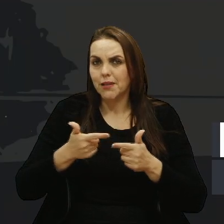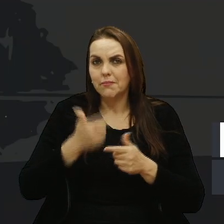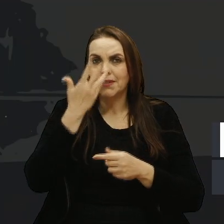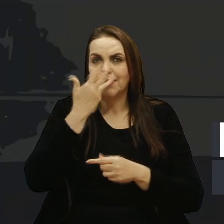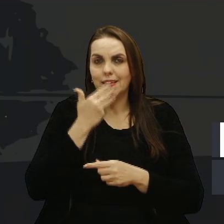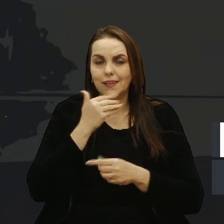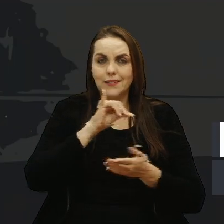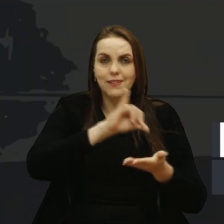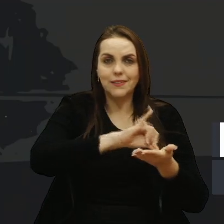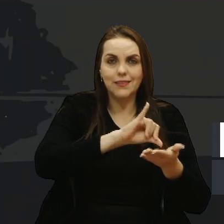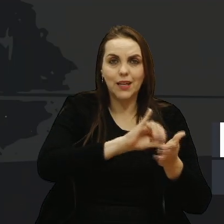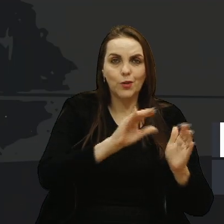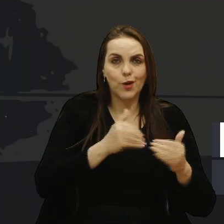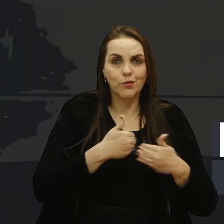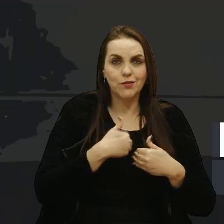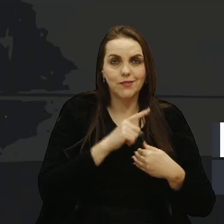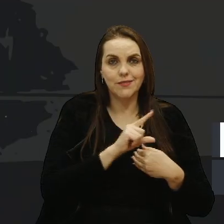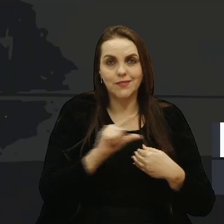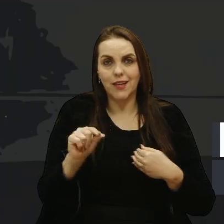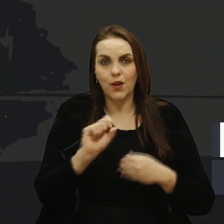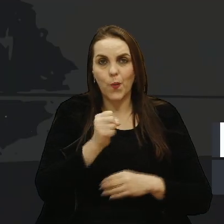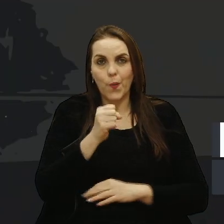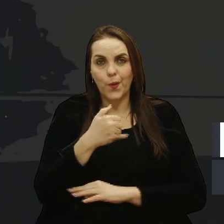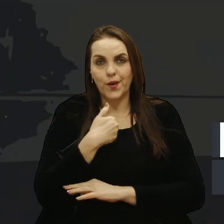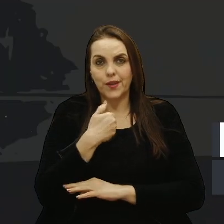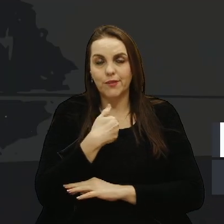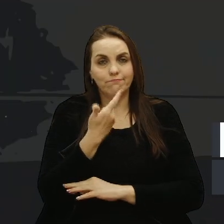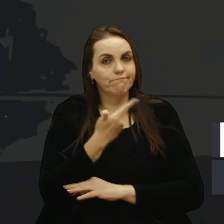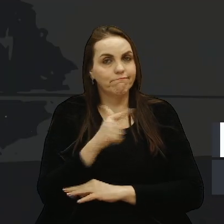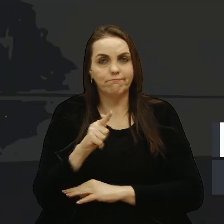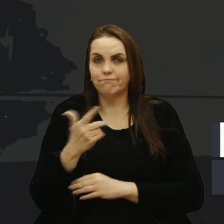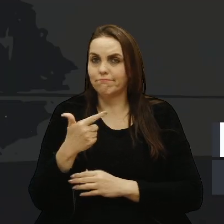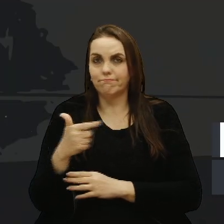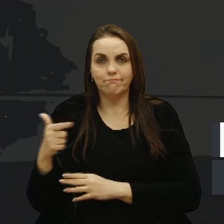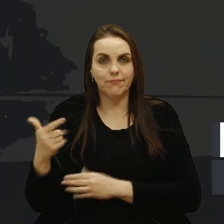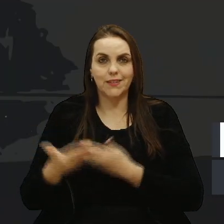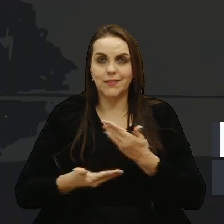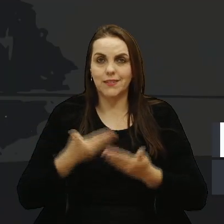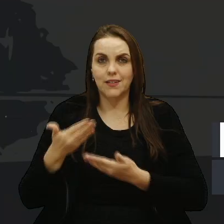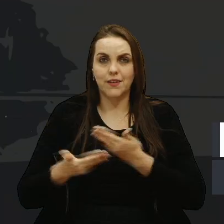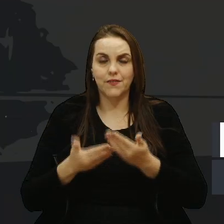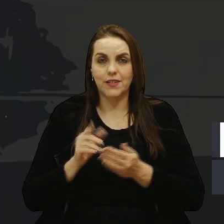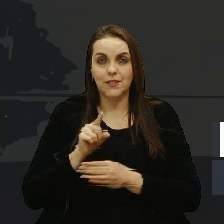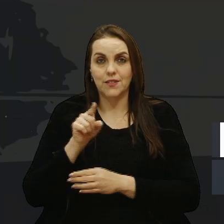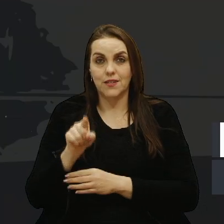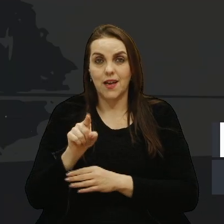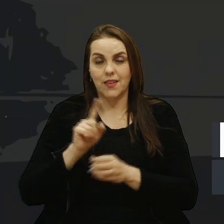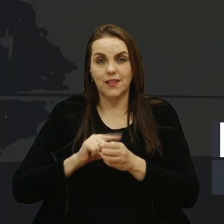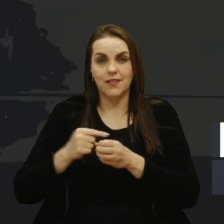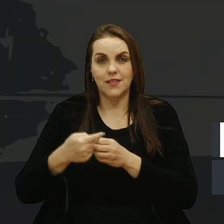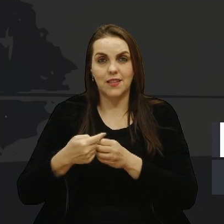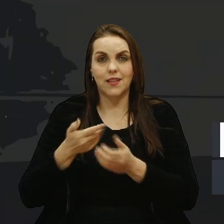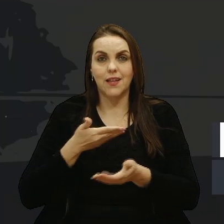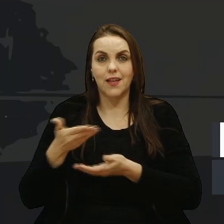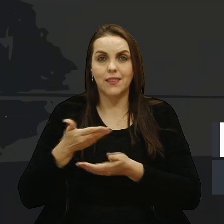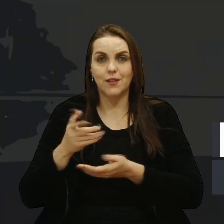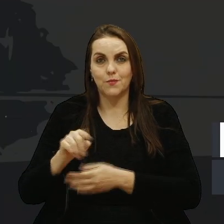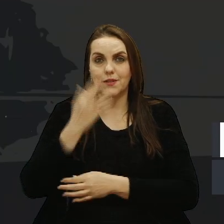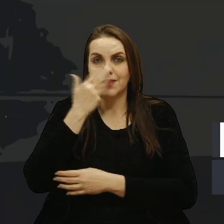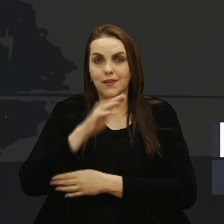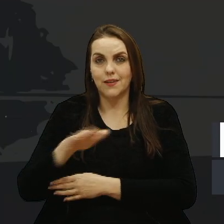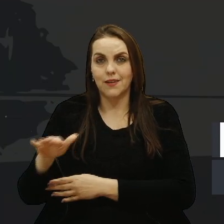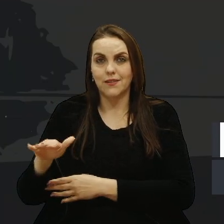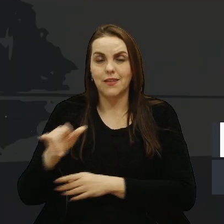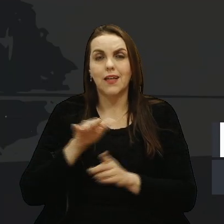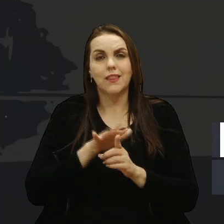centro do autismo com 8 anos, não tem outro serviço no município que atenda a essas crianças. E é uma demanda